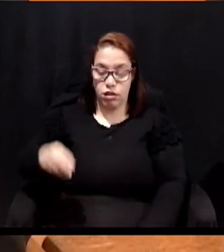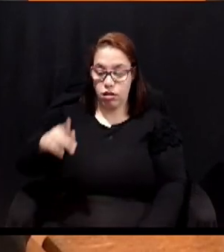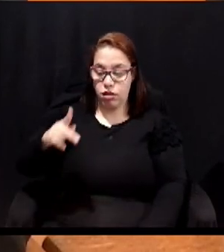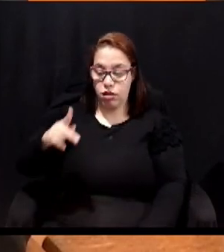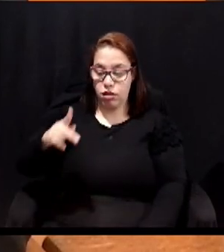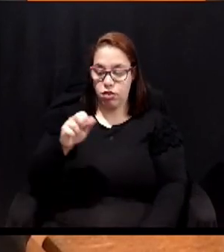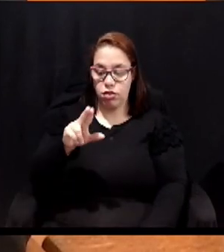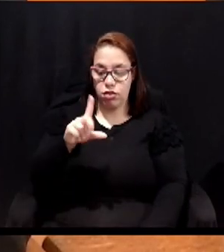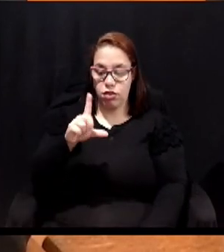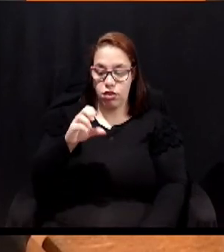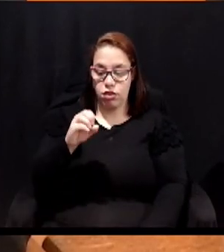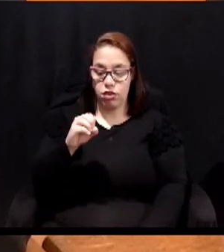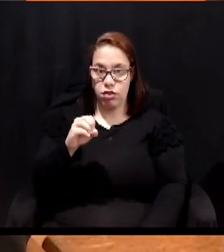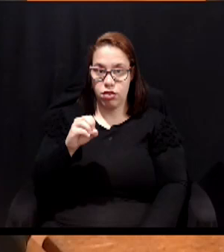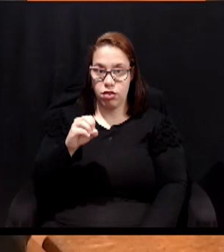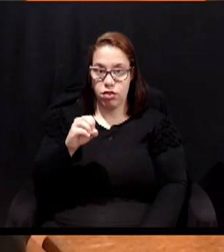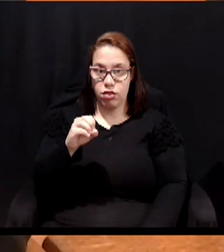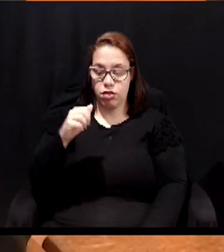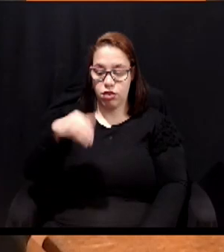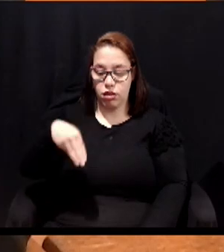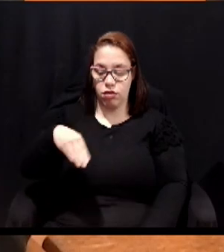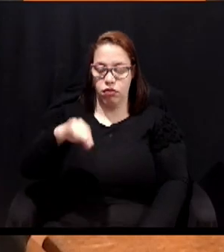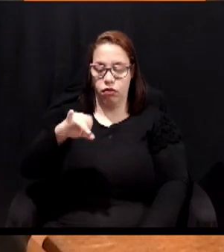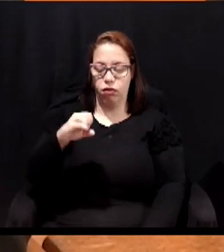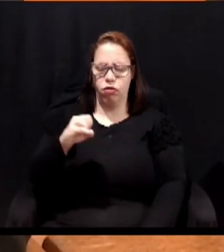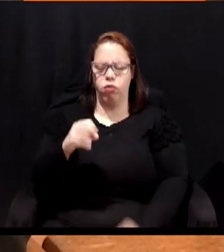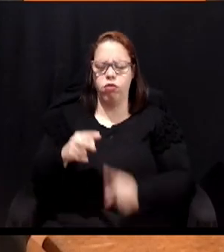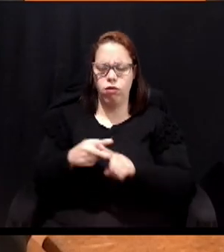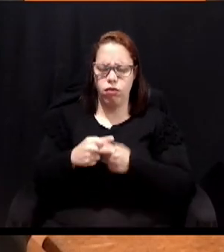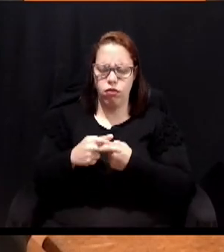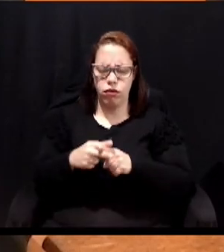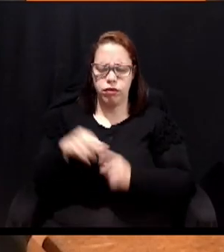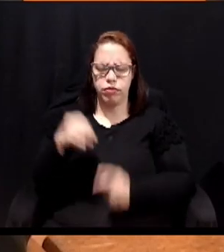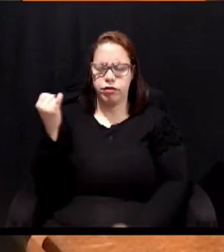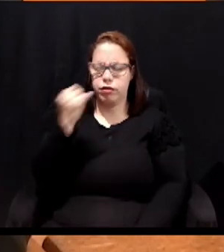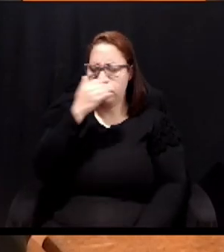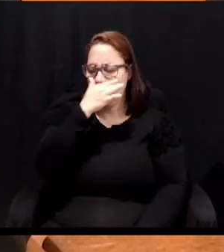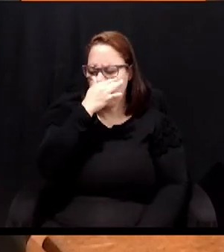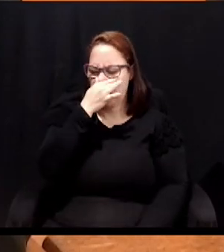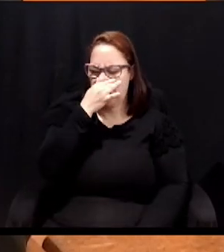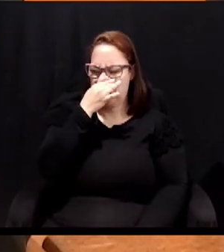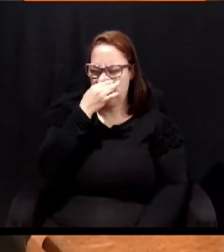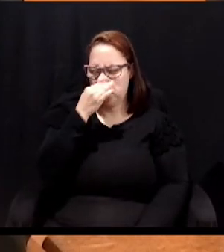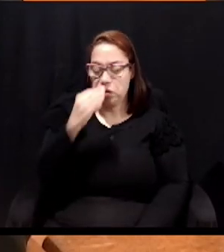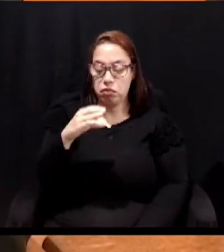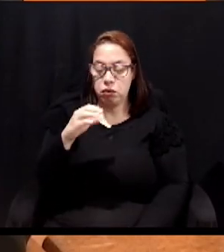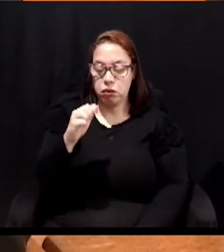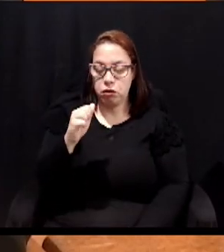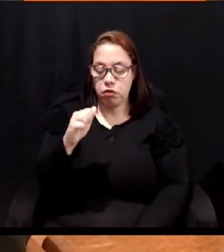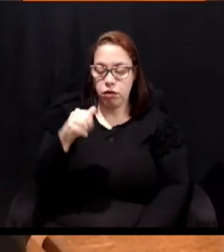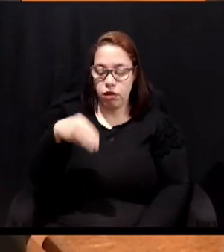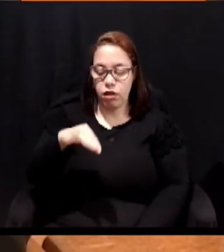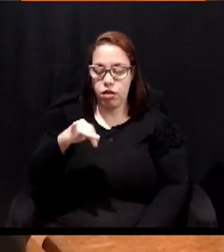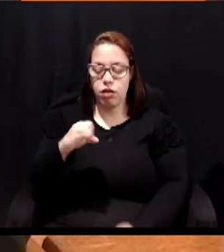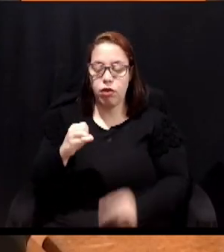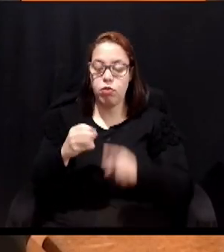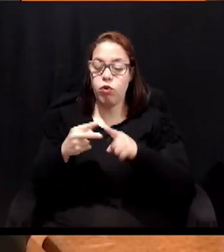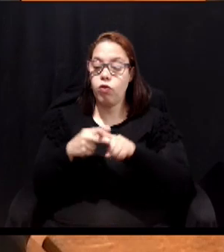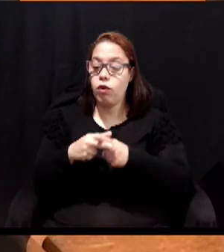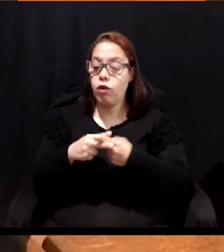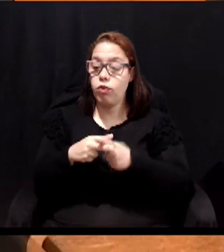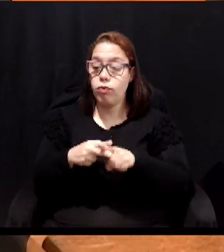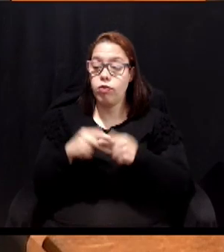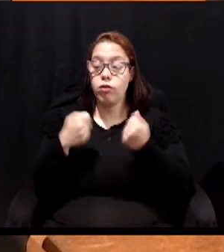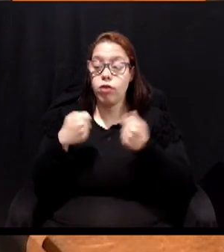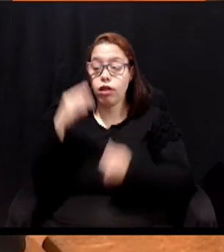exemplo, como câmbio, que é uma ferramenta importante. Ele citou muito a palavra ferramenta, né, porque precisa saber usar.